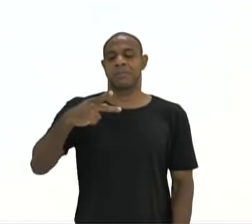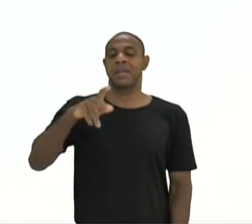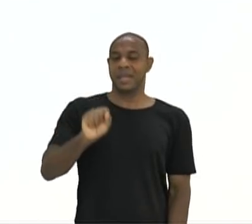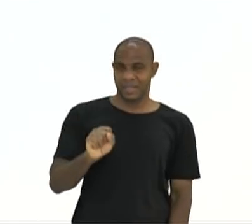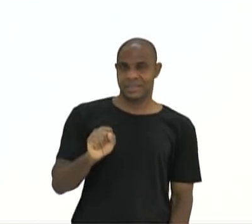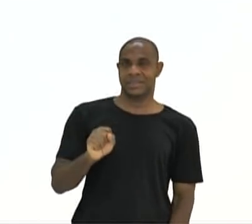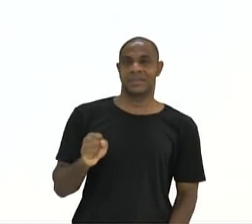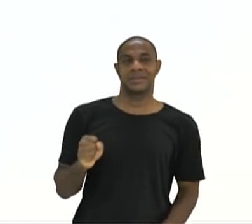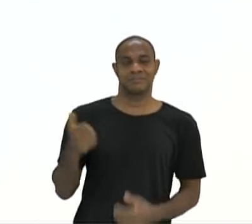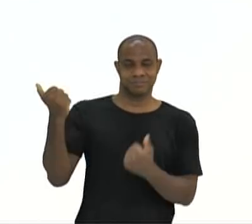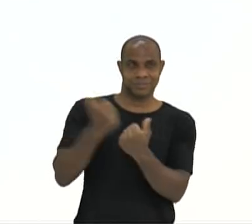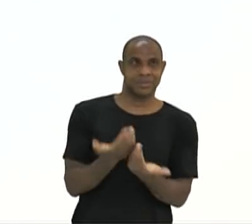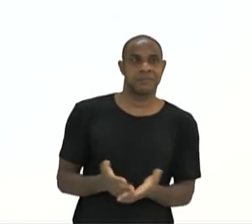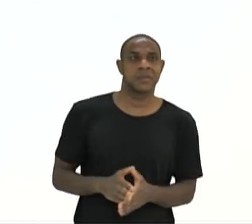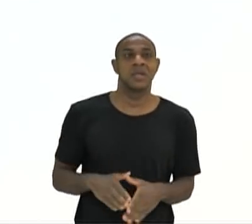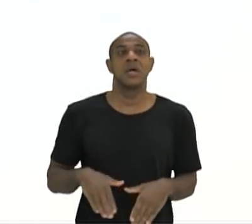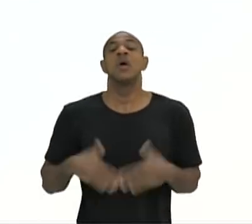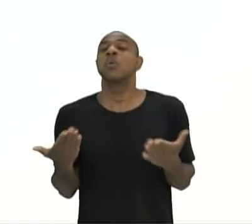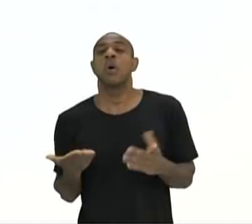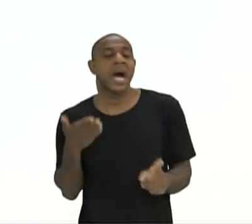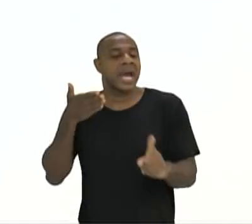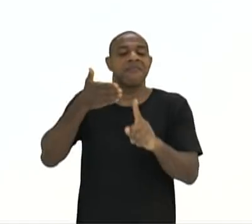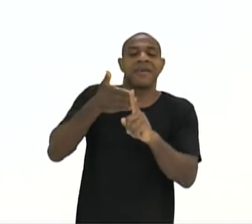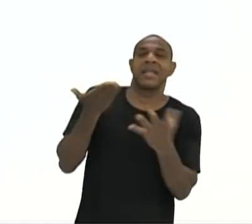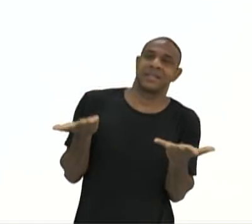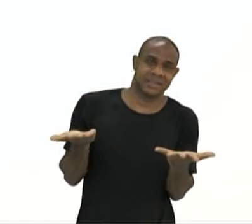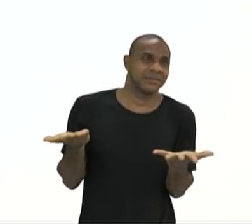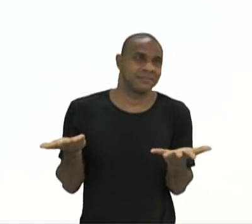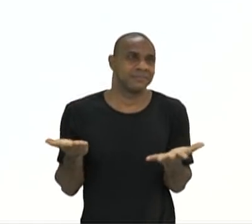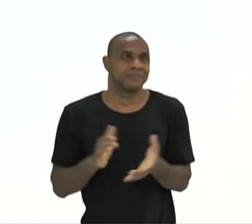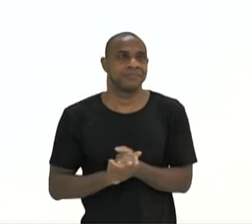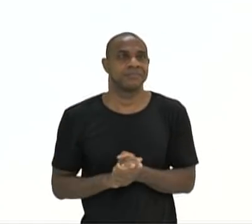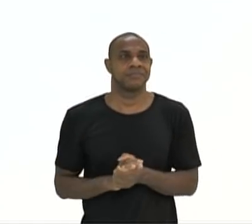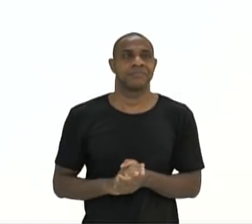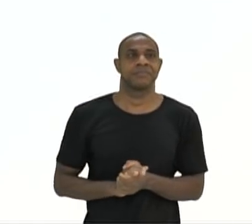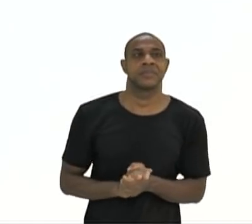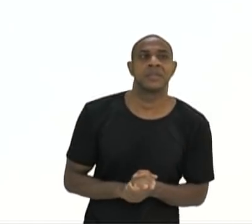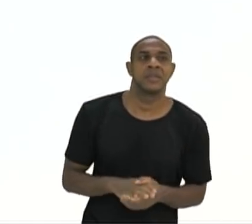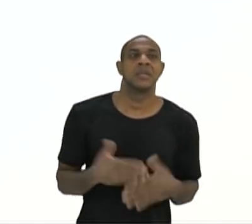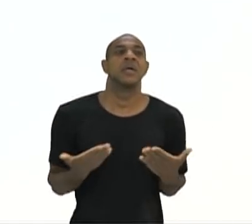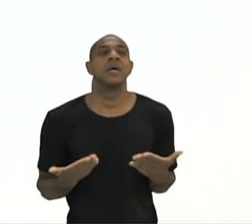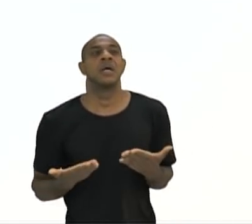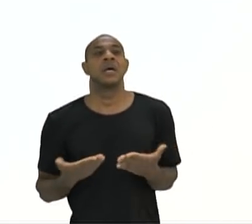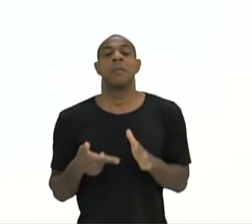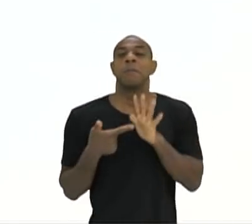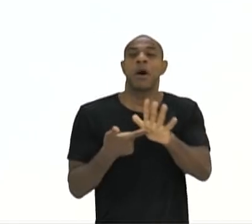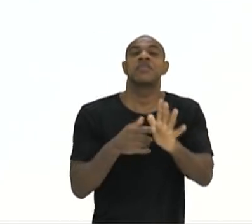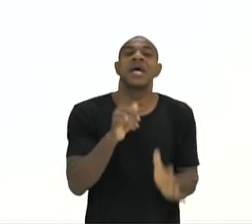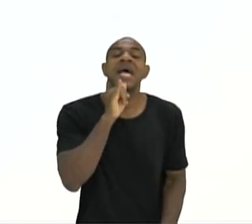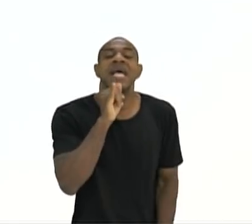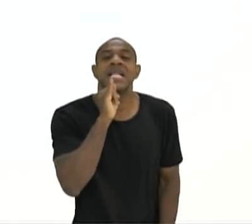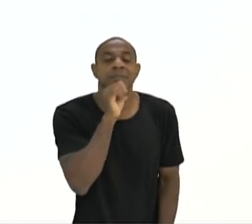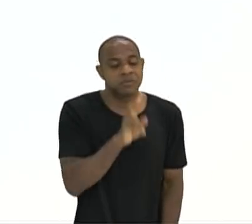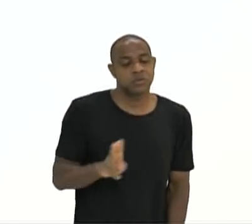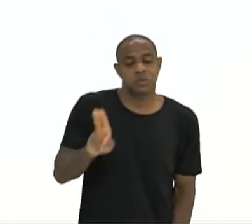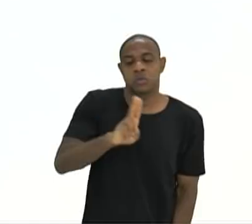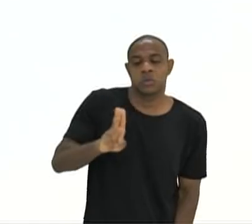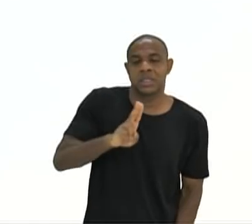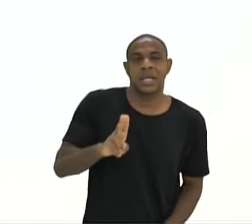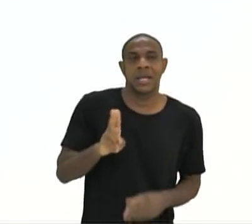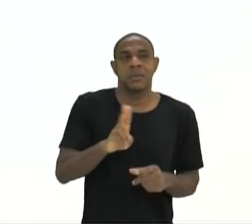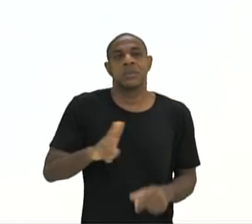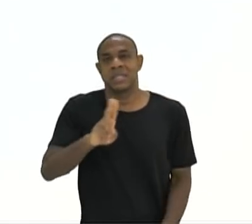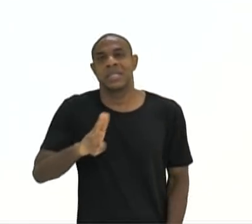GPS. Agora, quais são os pontos de referência utilizados? Ainda, apresente um exemplo de utilização do